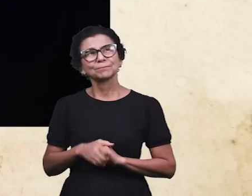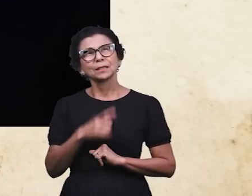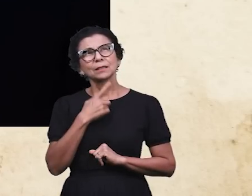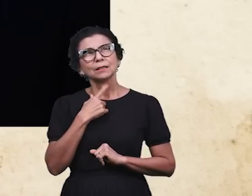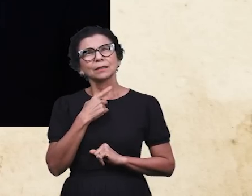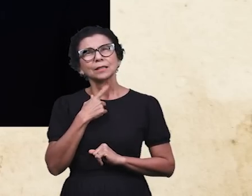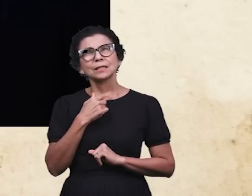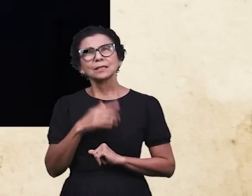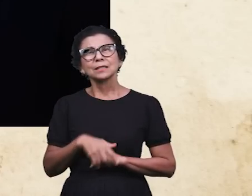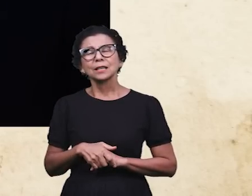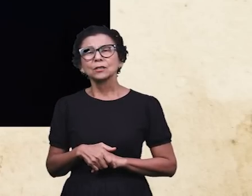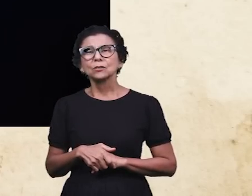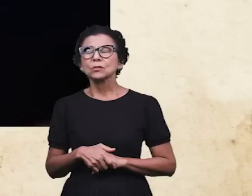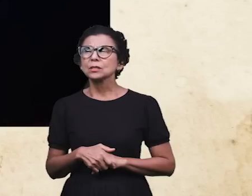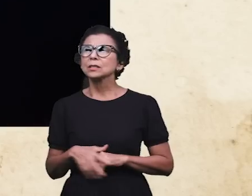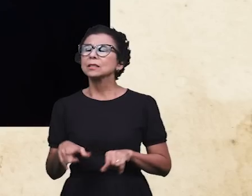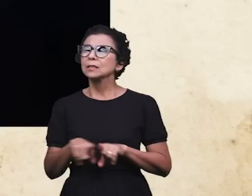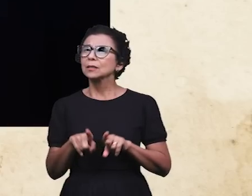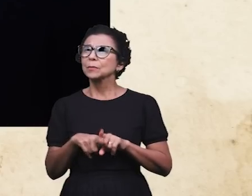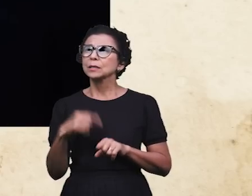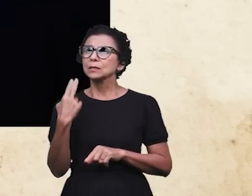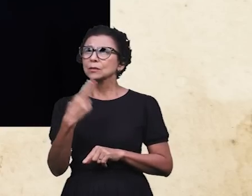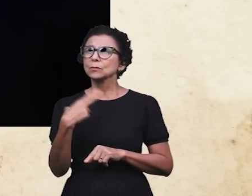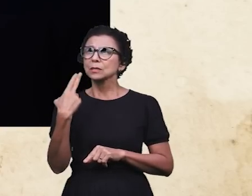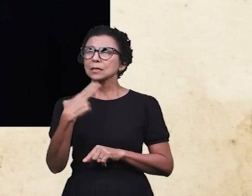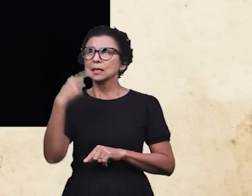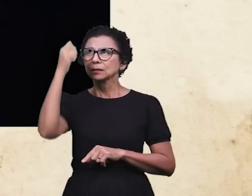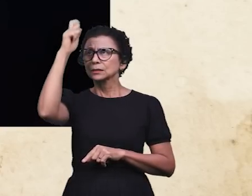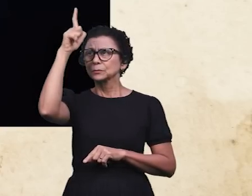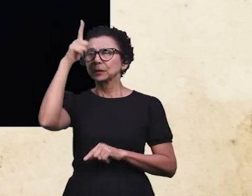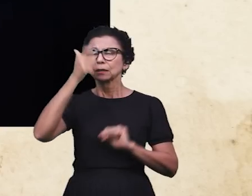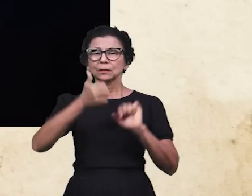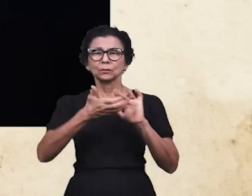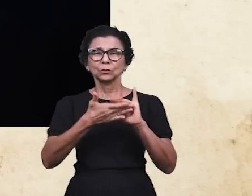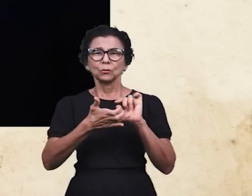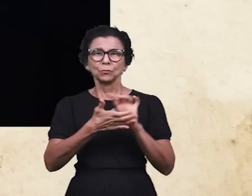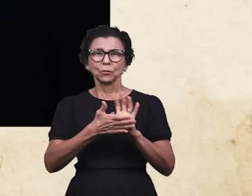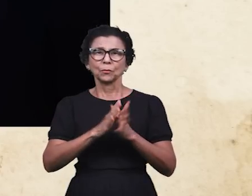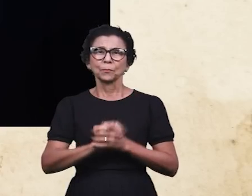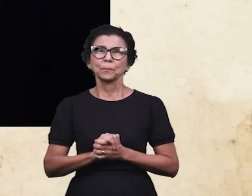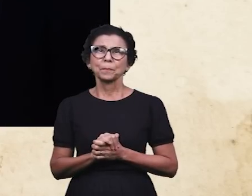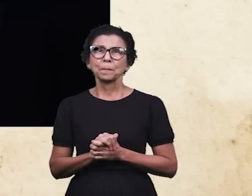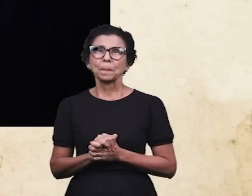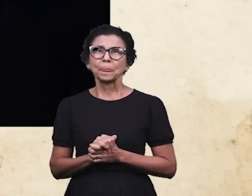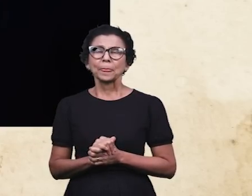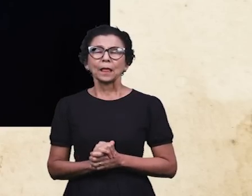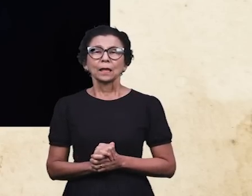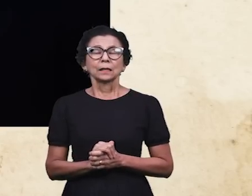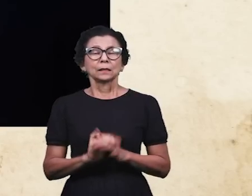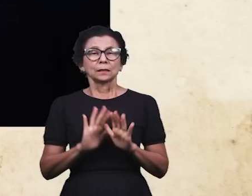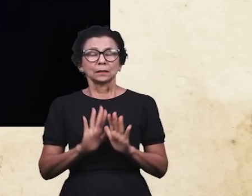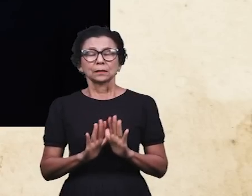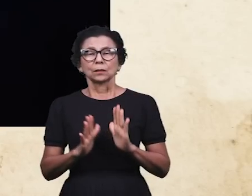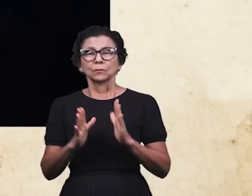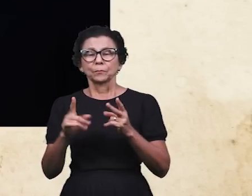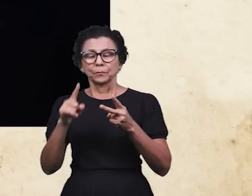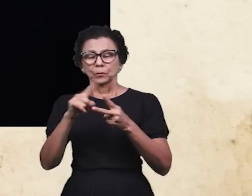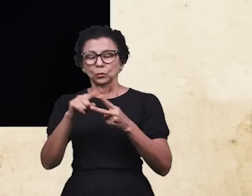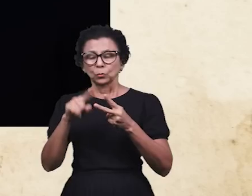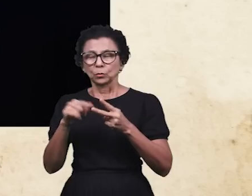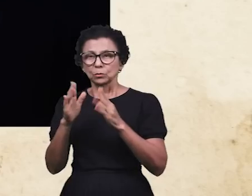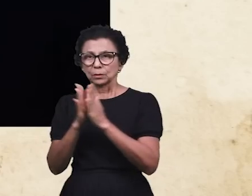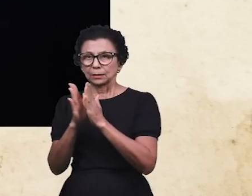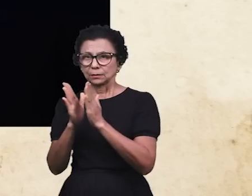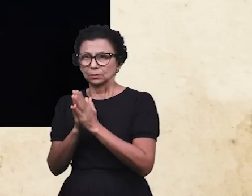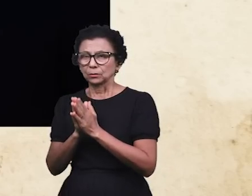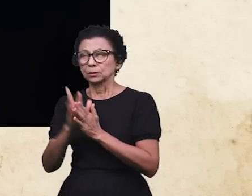desejo no meu coração de ser usado dessa maneira também. Por isso, naquela noite, antes do início das aulas, eu fiz 2 orações ao Senhor. Primeiro,